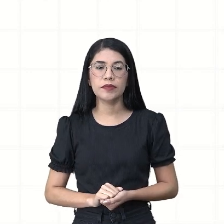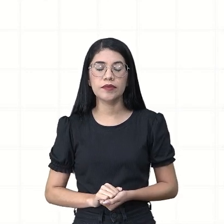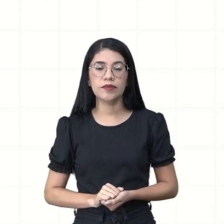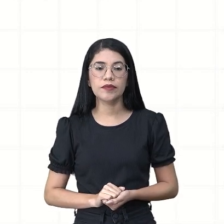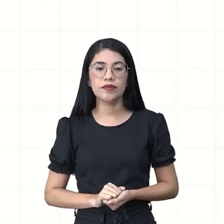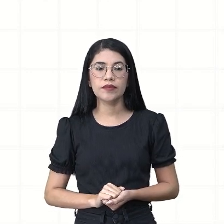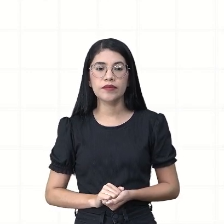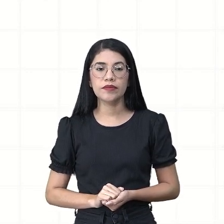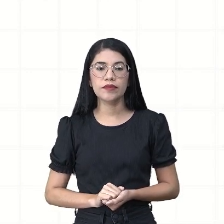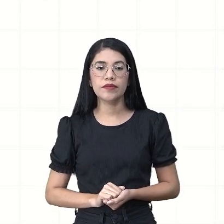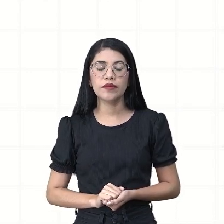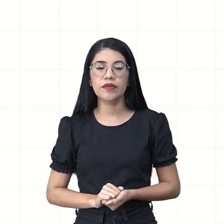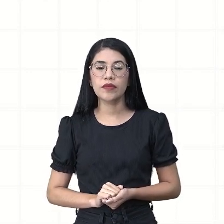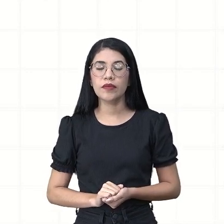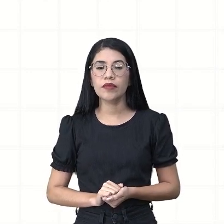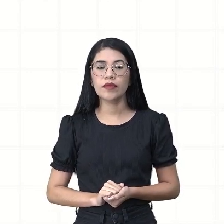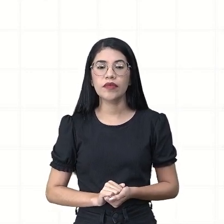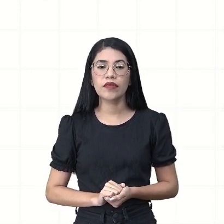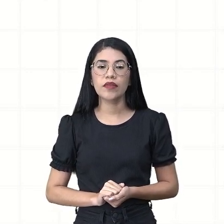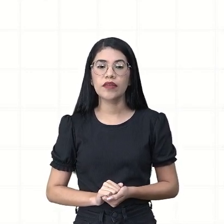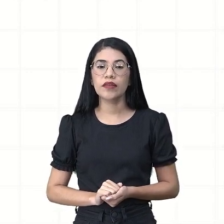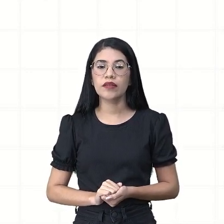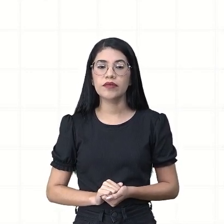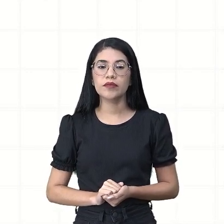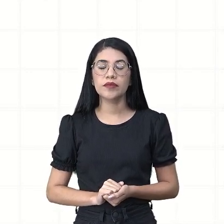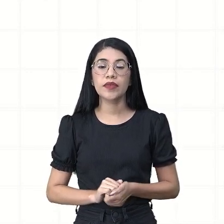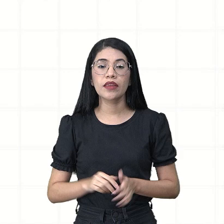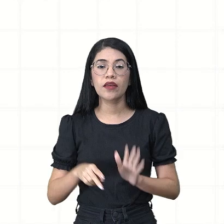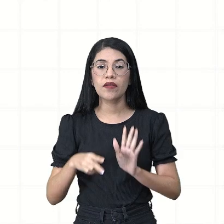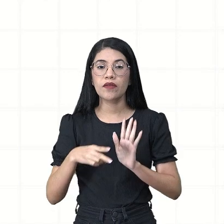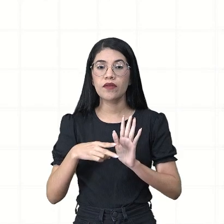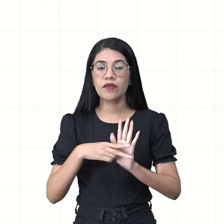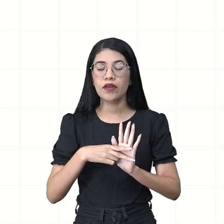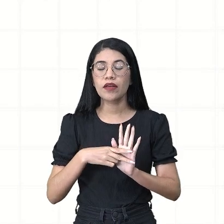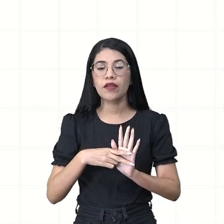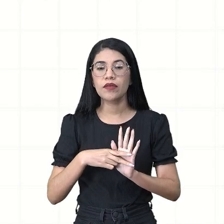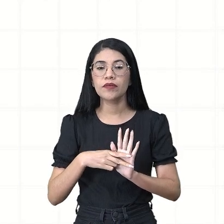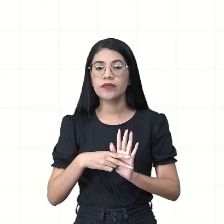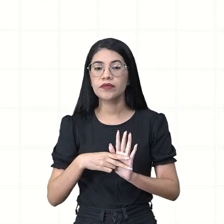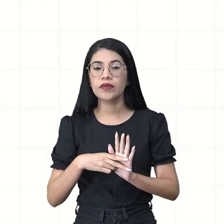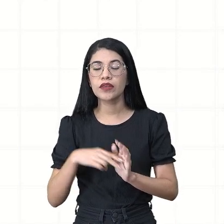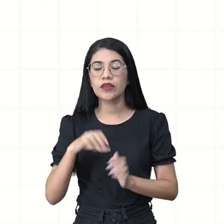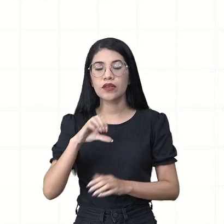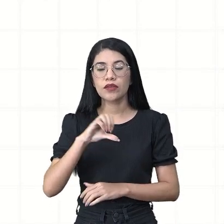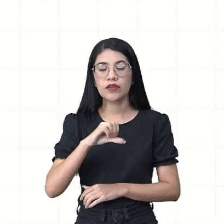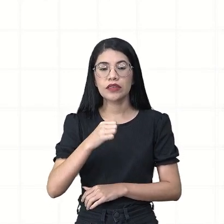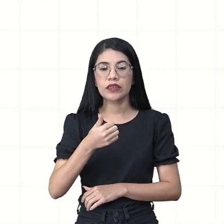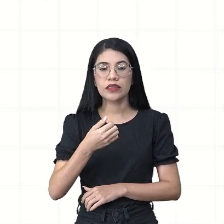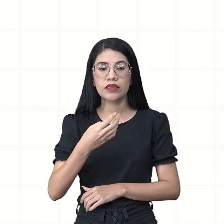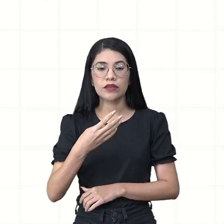E aí, esse resultado, olha só, vai ser igual a